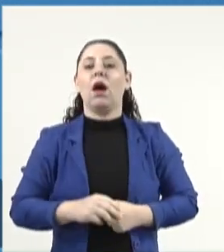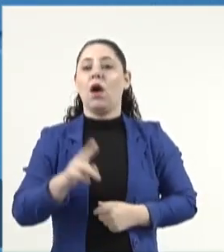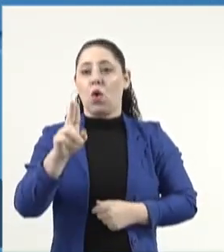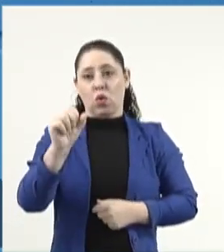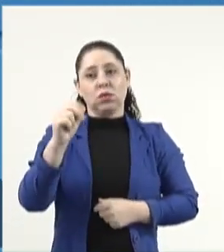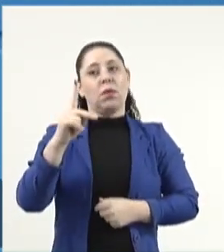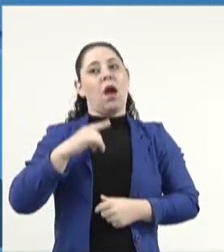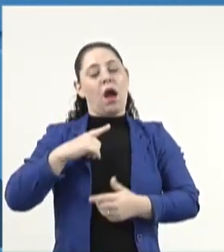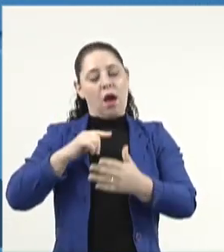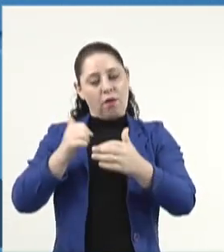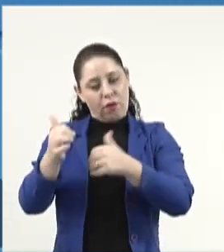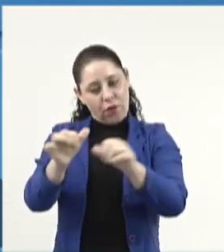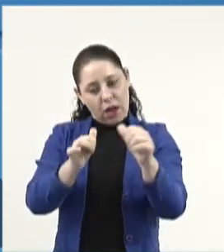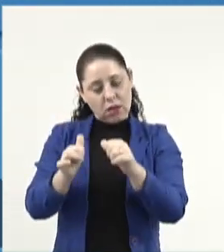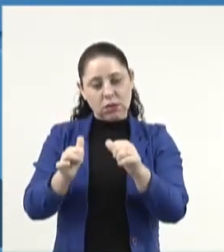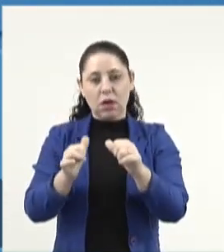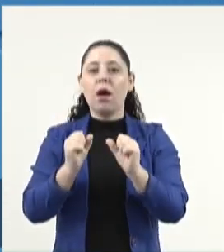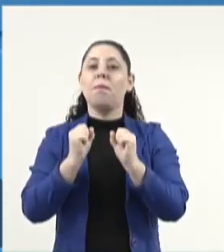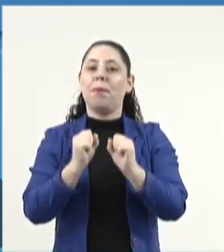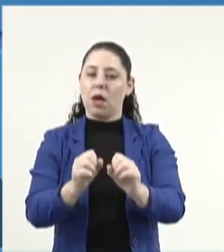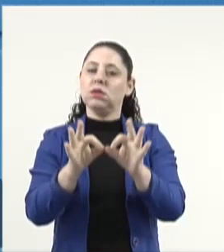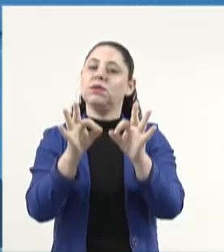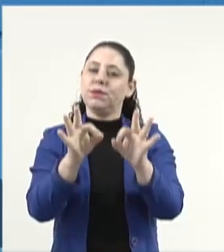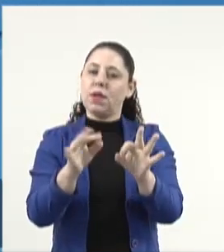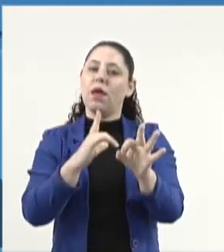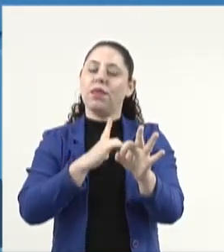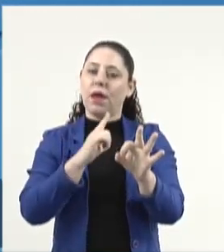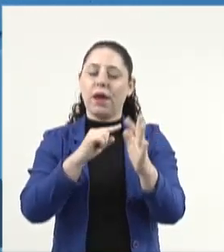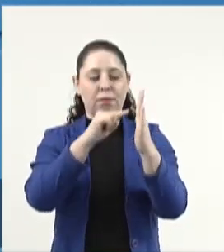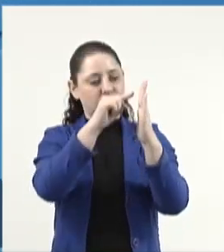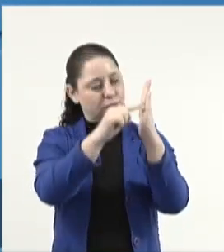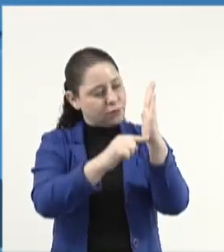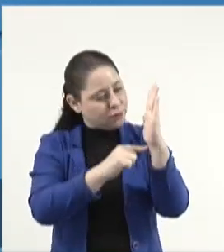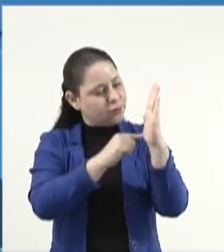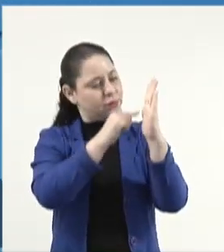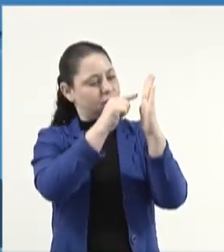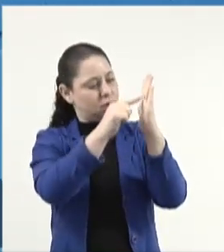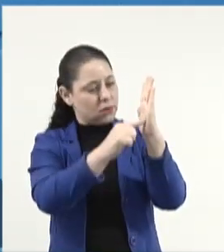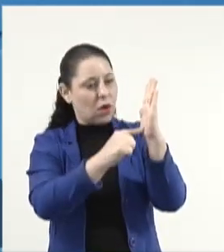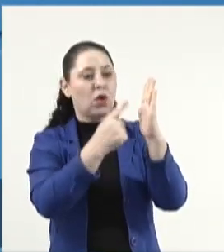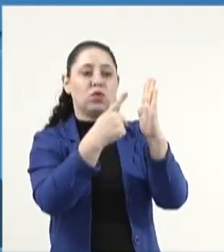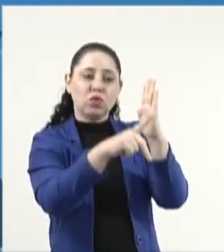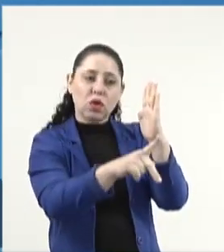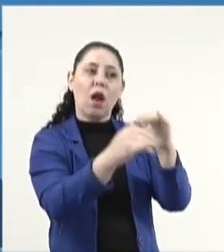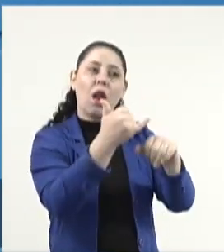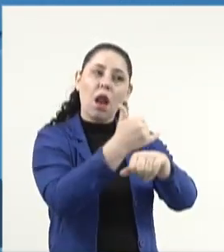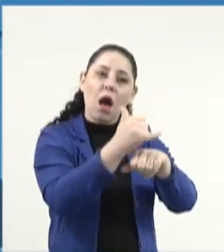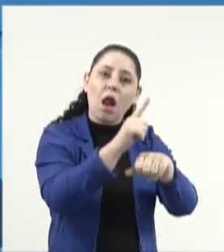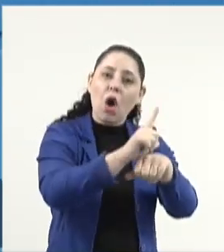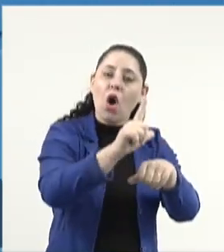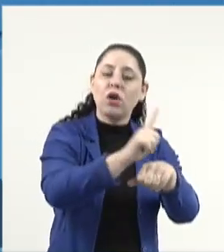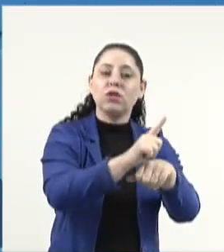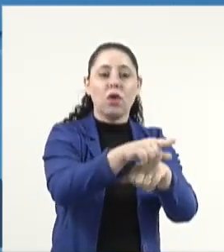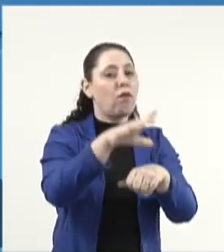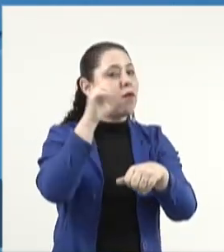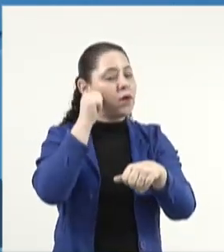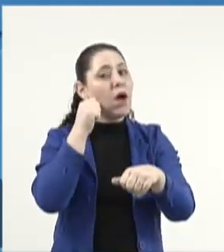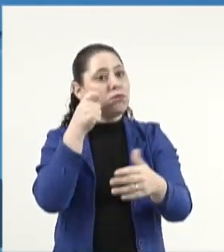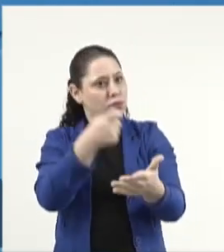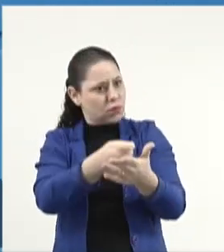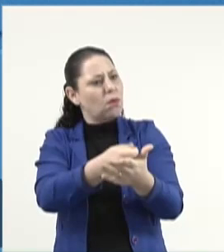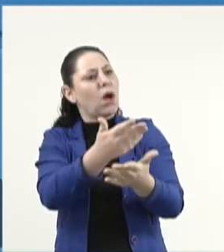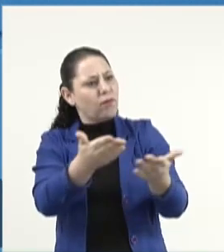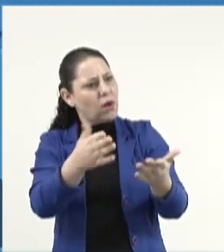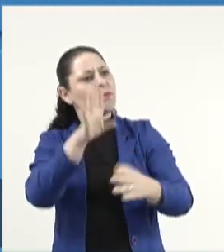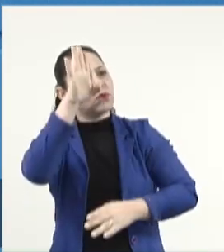nos medidores, o senhor pode ter certeza que o medidor do seu comerciante, do comerciante que lhe ouviu, que lhe cobrou, do